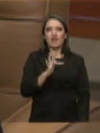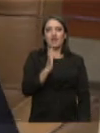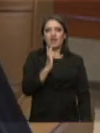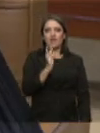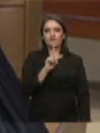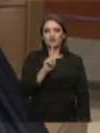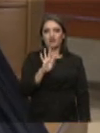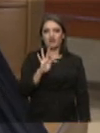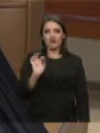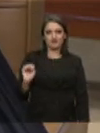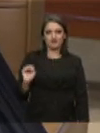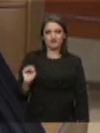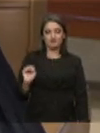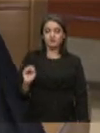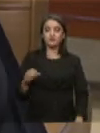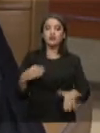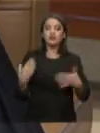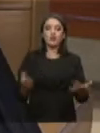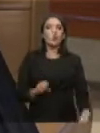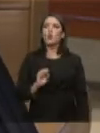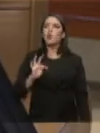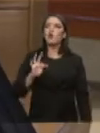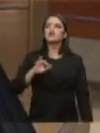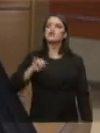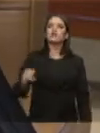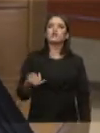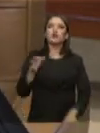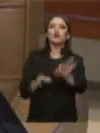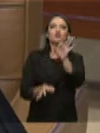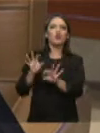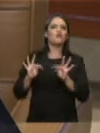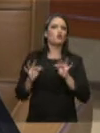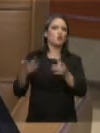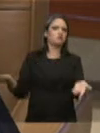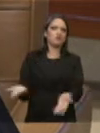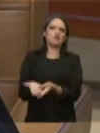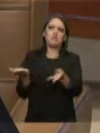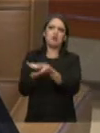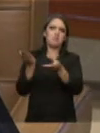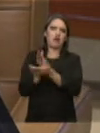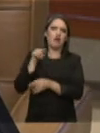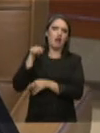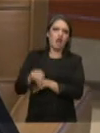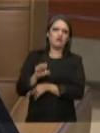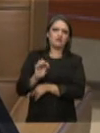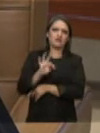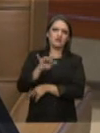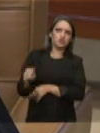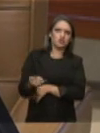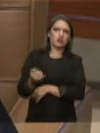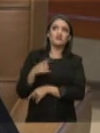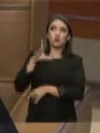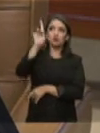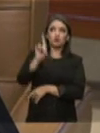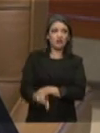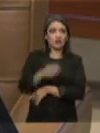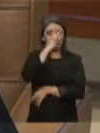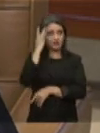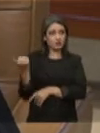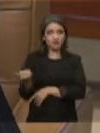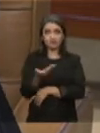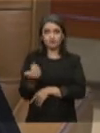E, a rigor, o STJ julgava todos os casos, dando direito aos reclamantes, todos os